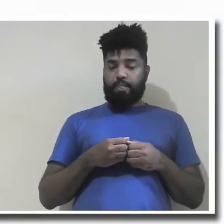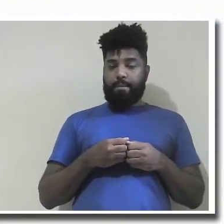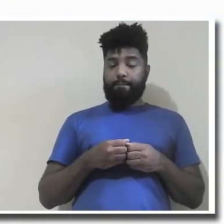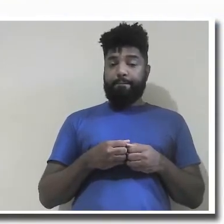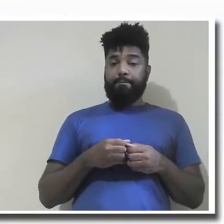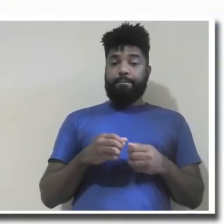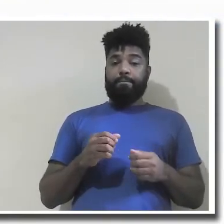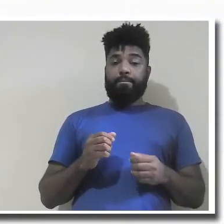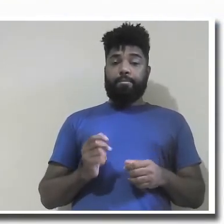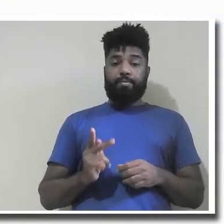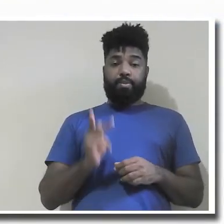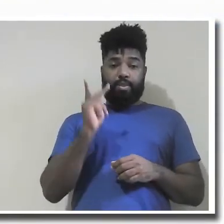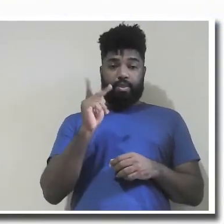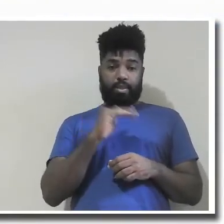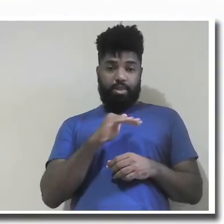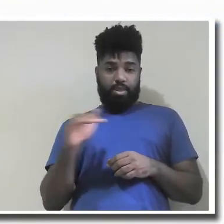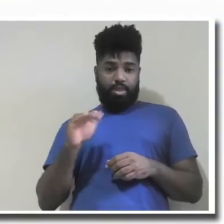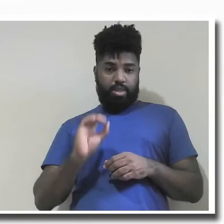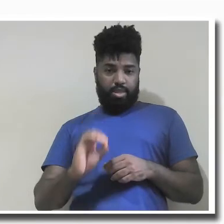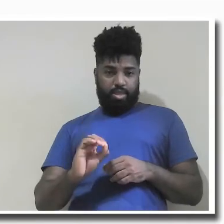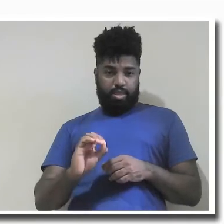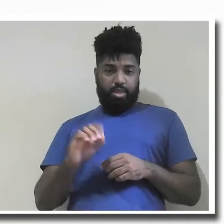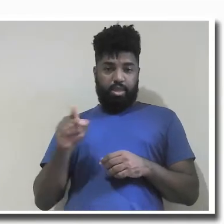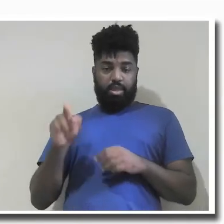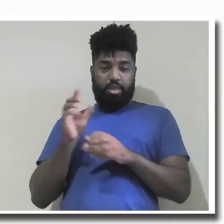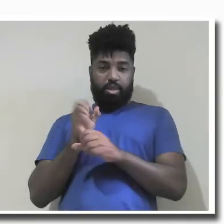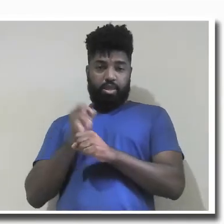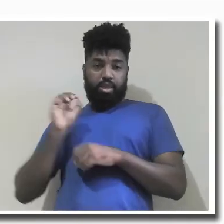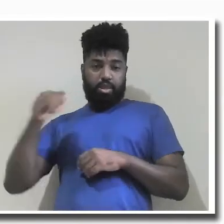K dividido por 0 é igual a M, se